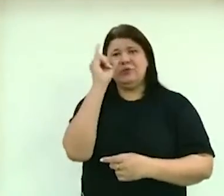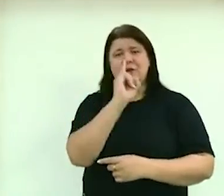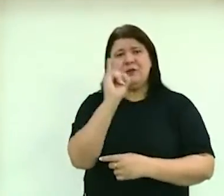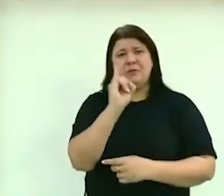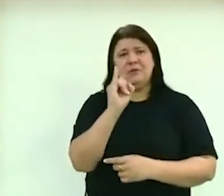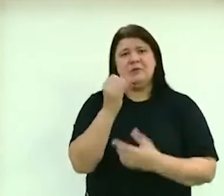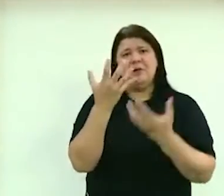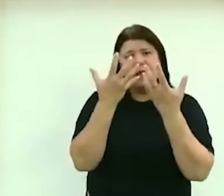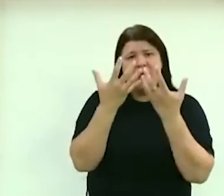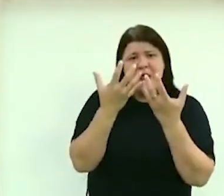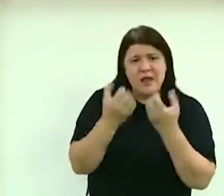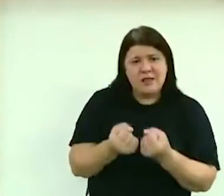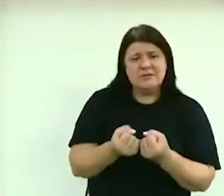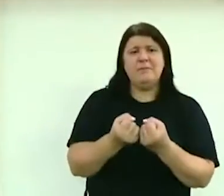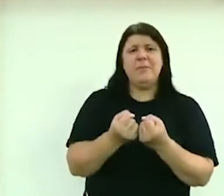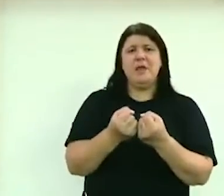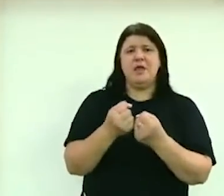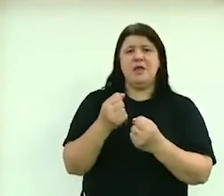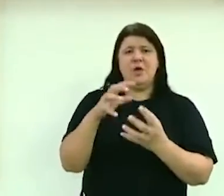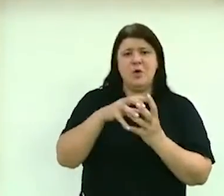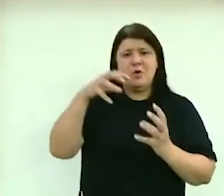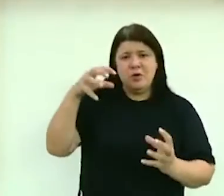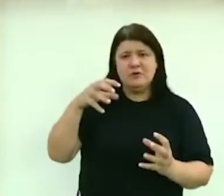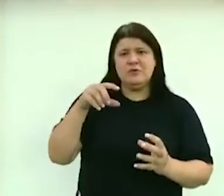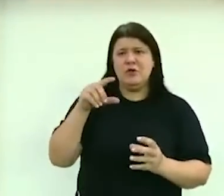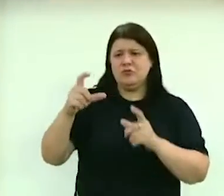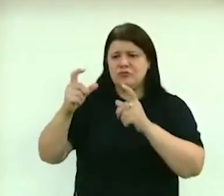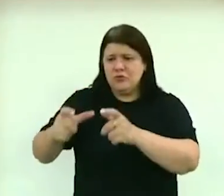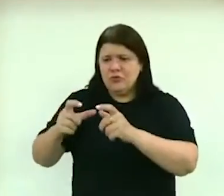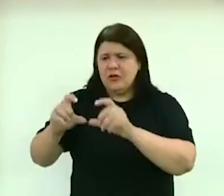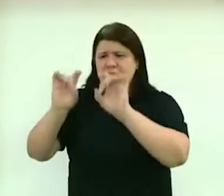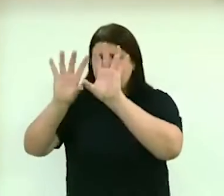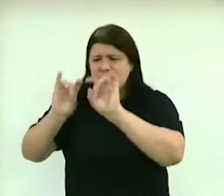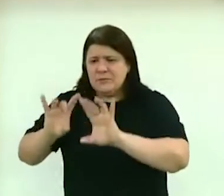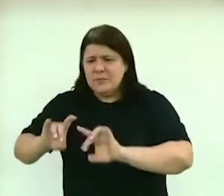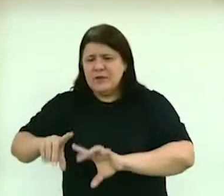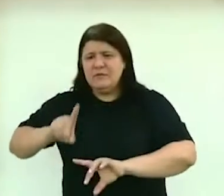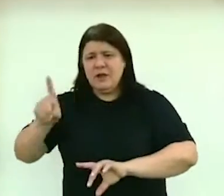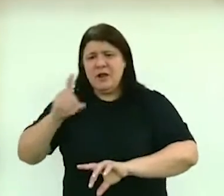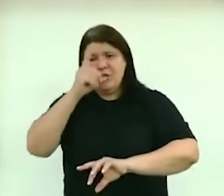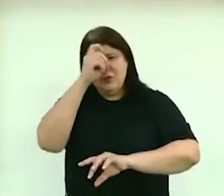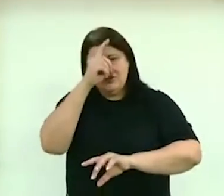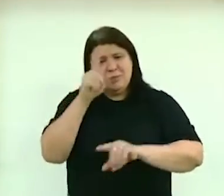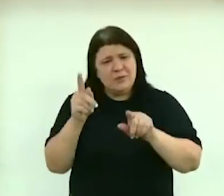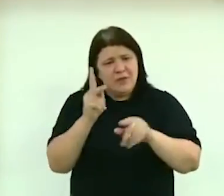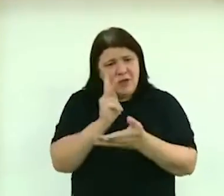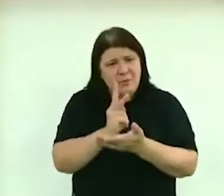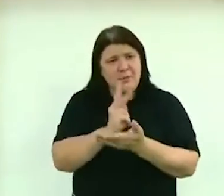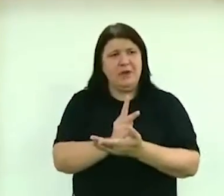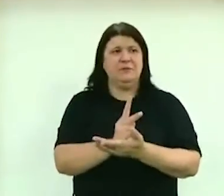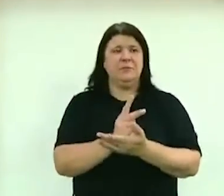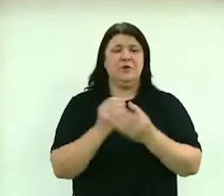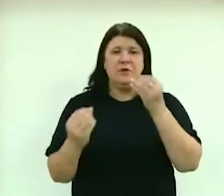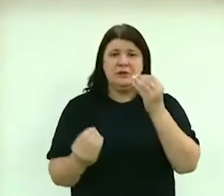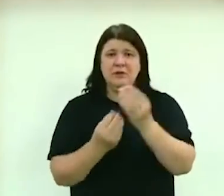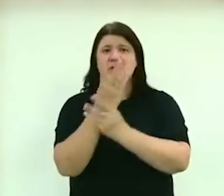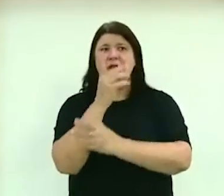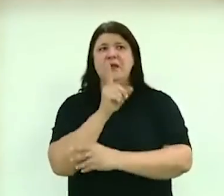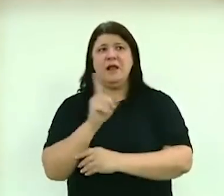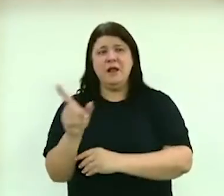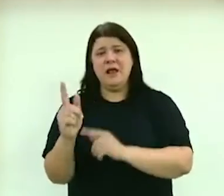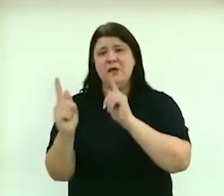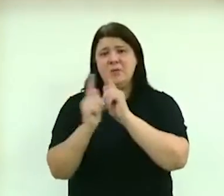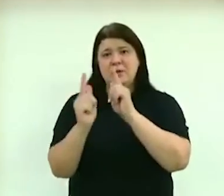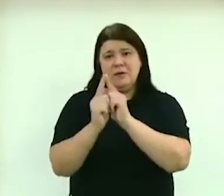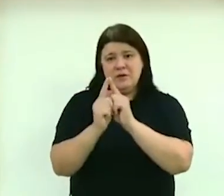idosos, porque são pessoas que já trabalharam muito para contribuir para o que nós vivemos hoje. Então a ideia é criar um centro de